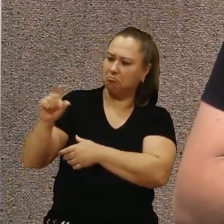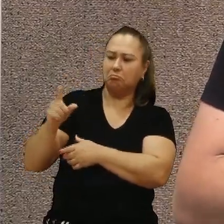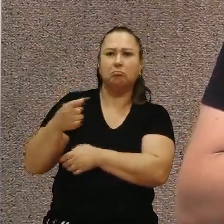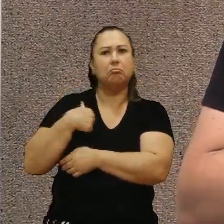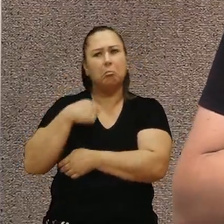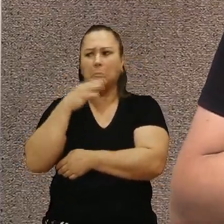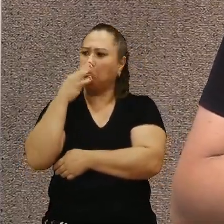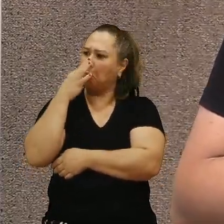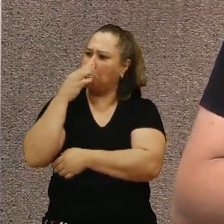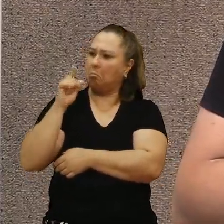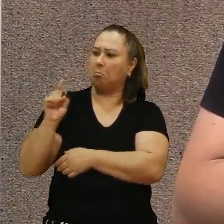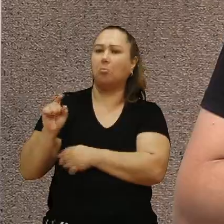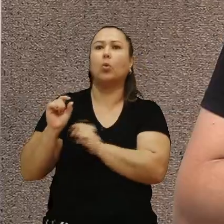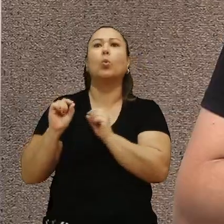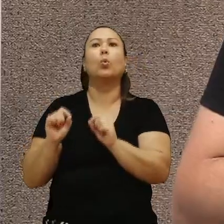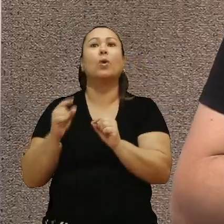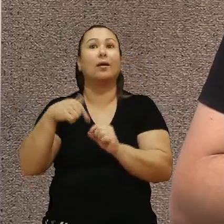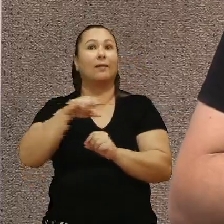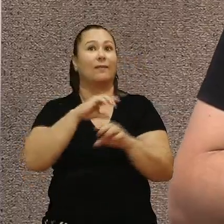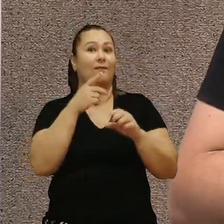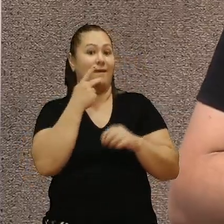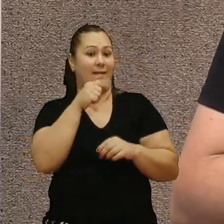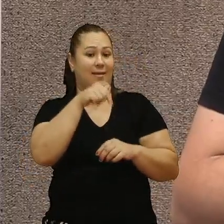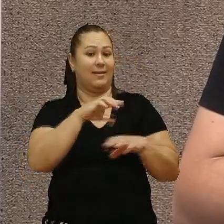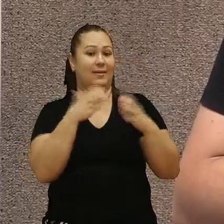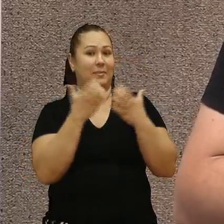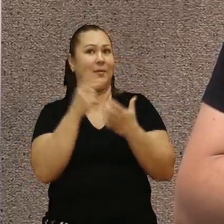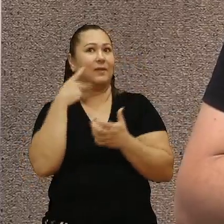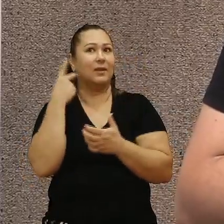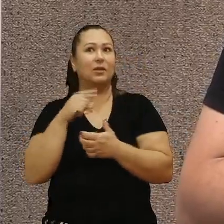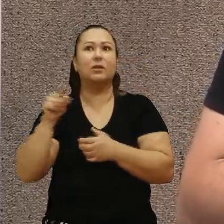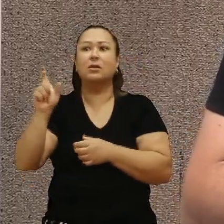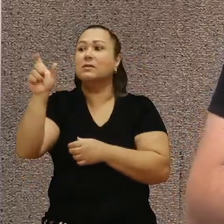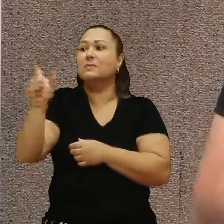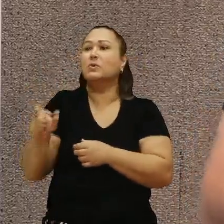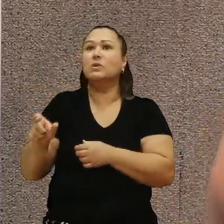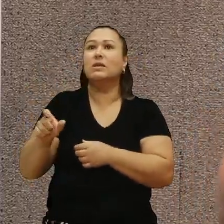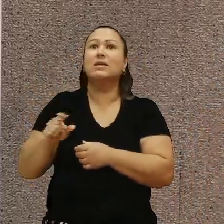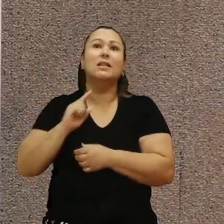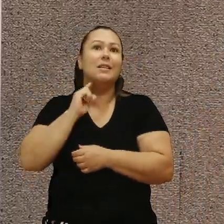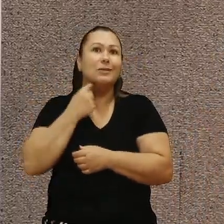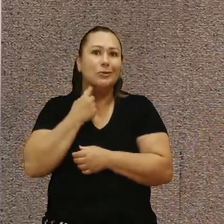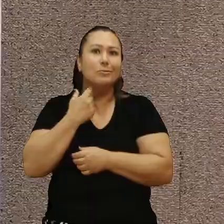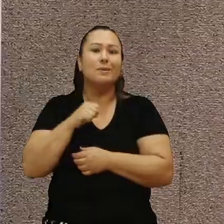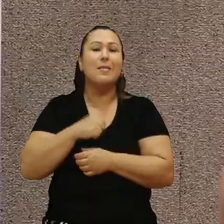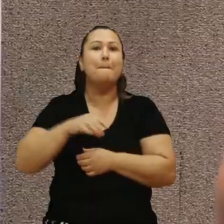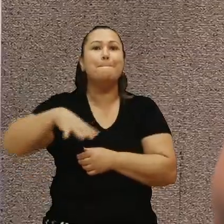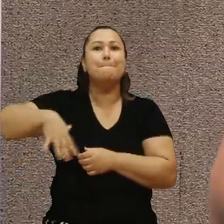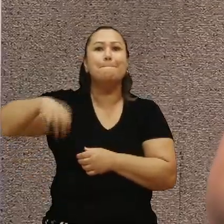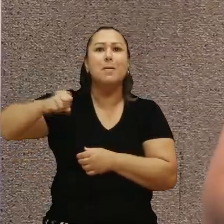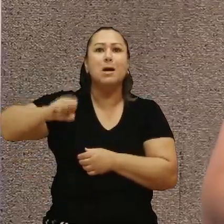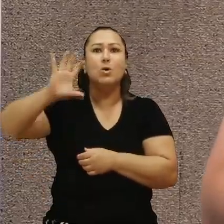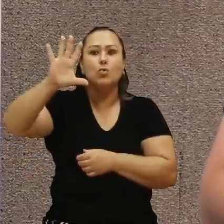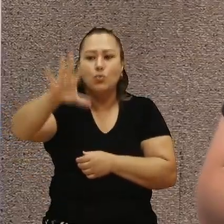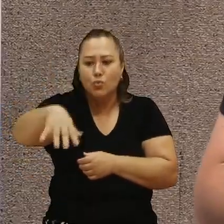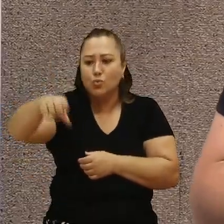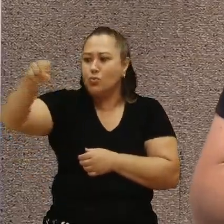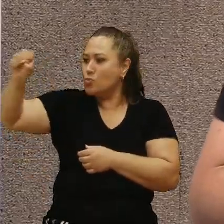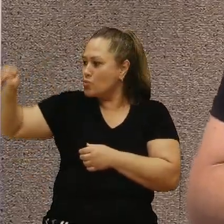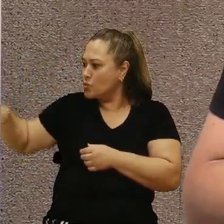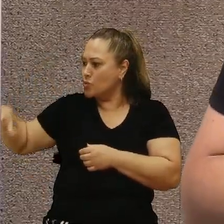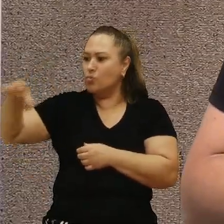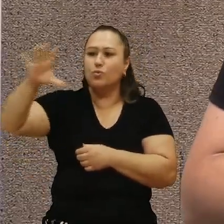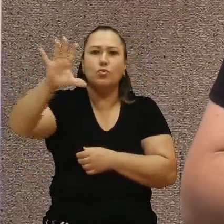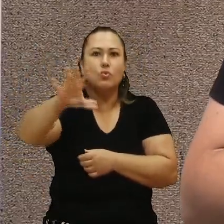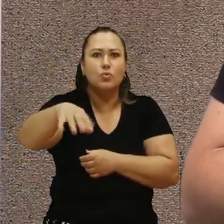os colegas, como a gente costuma dizer aqui na casa, né? Os coletores do lixo precisavam tirar manualmente, um por um, dos sacos de lixo e colocar